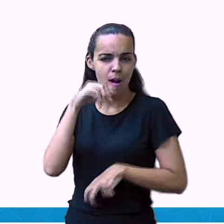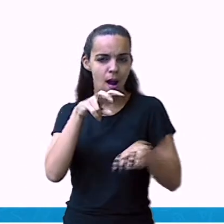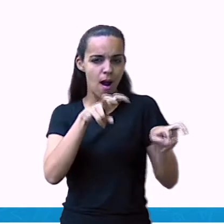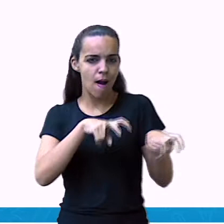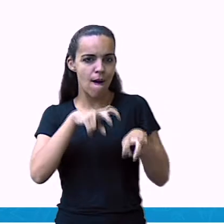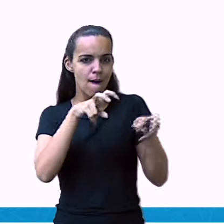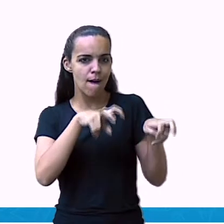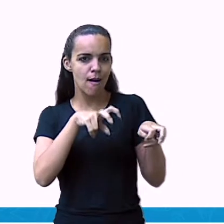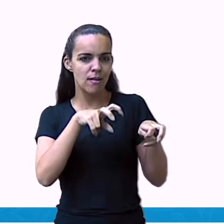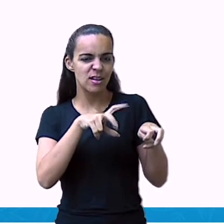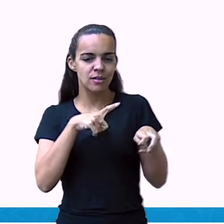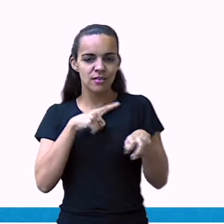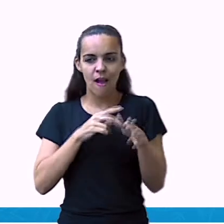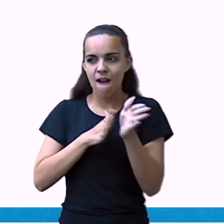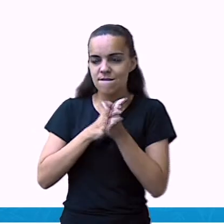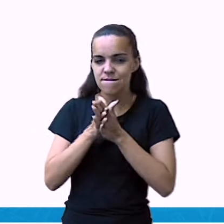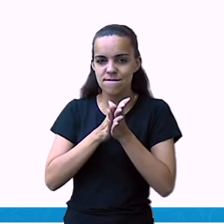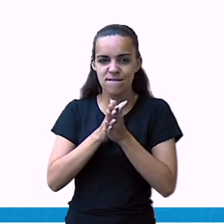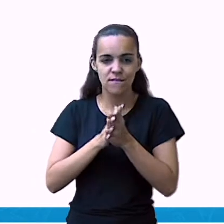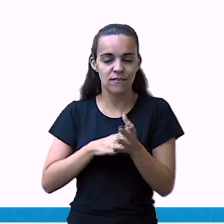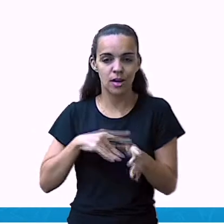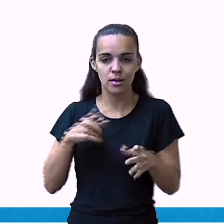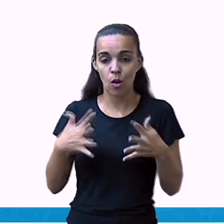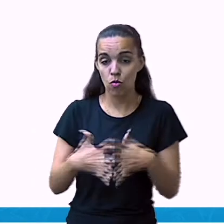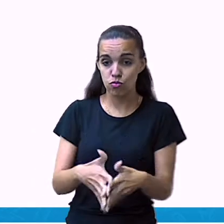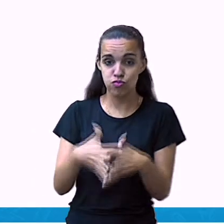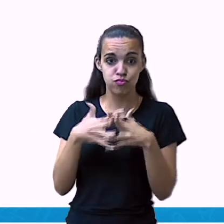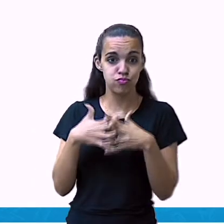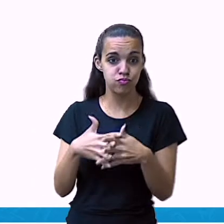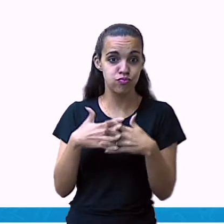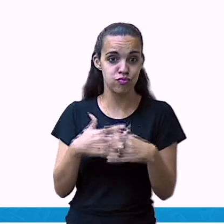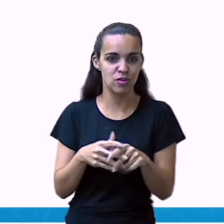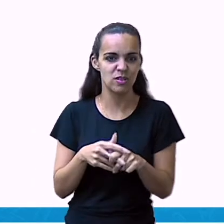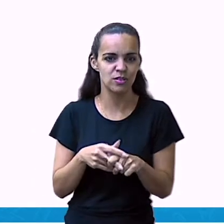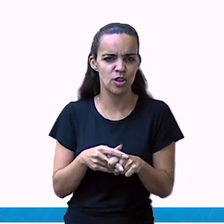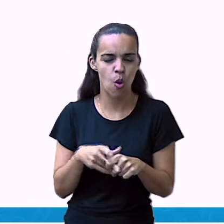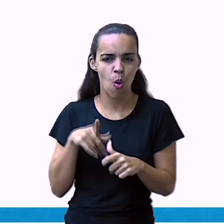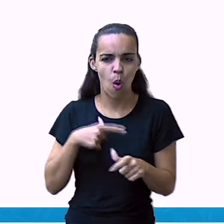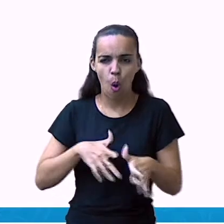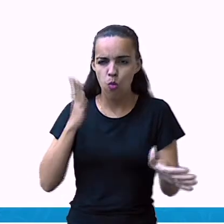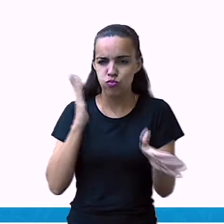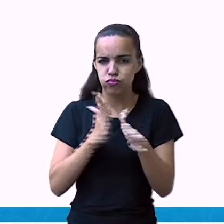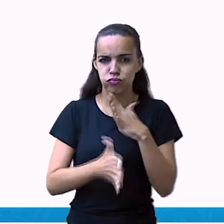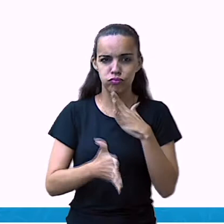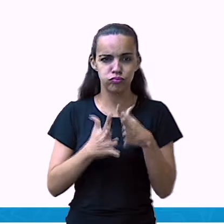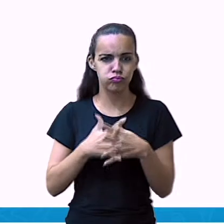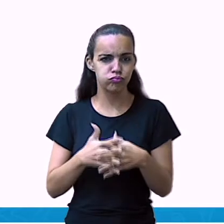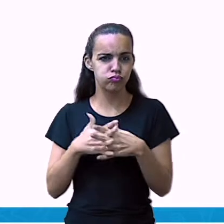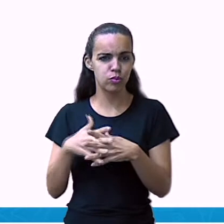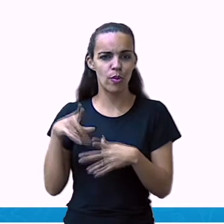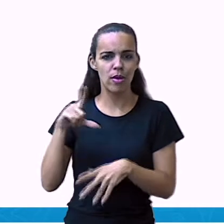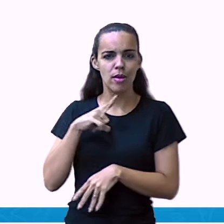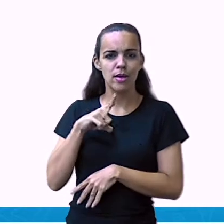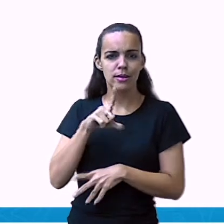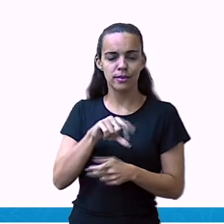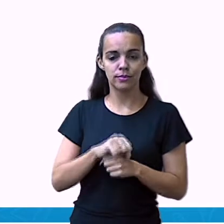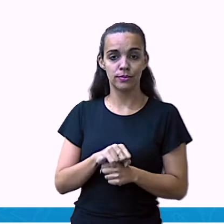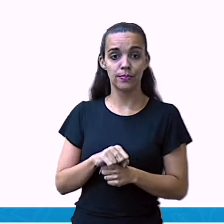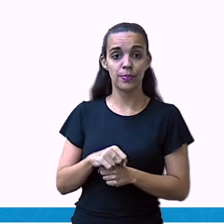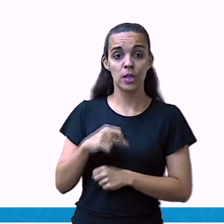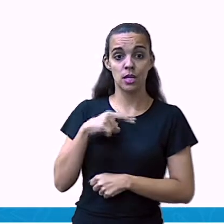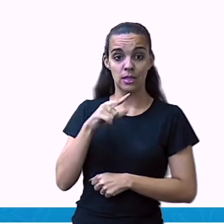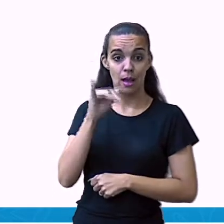sítio apronta um sururu. Saci em seu sonho dança o